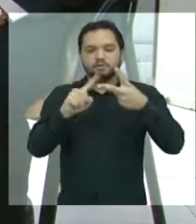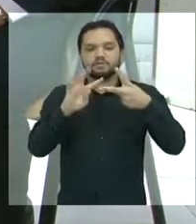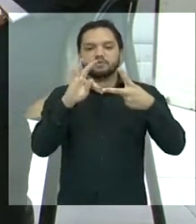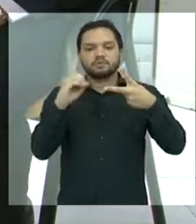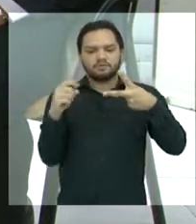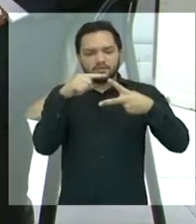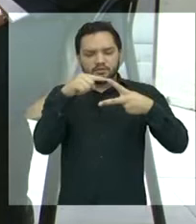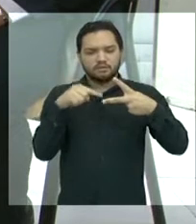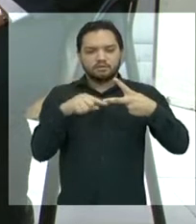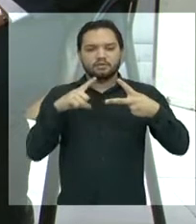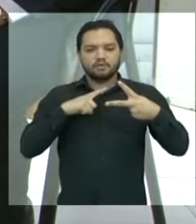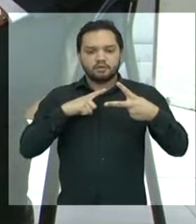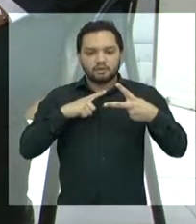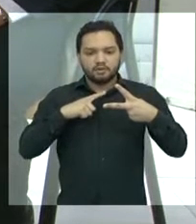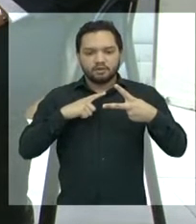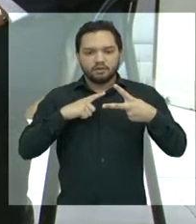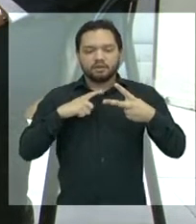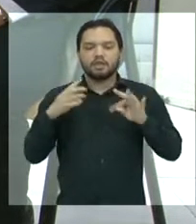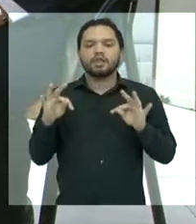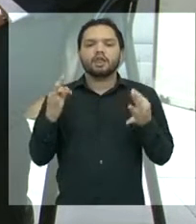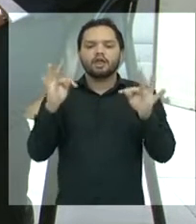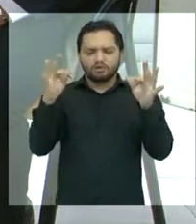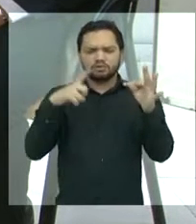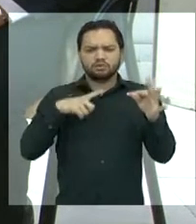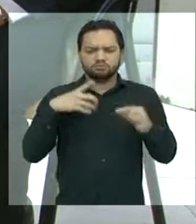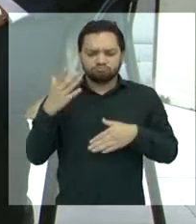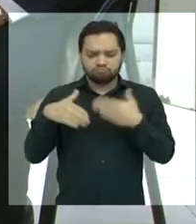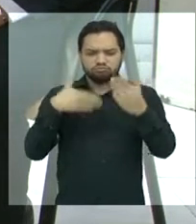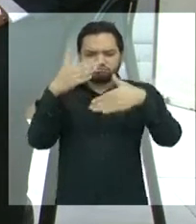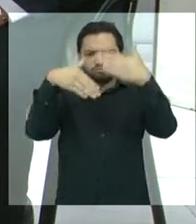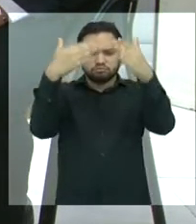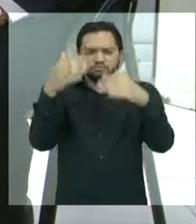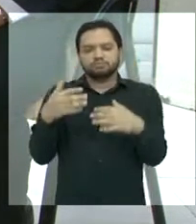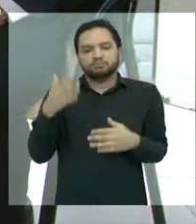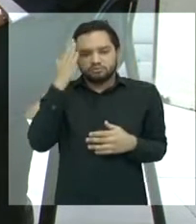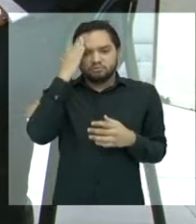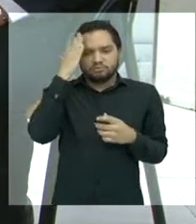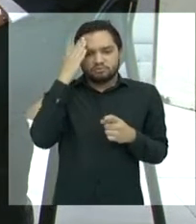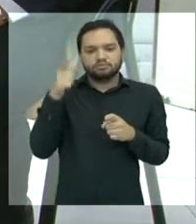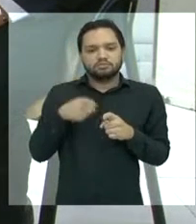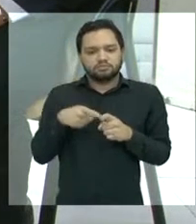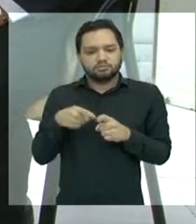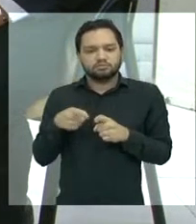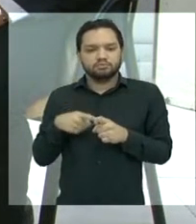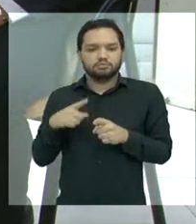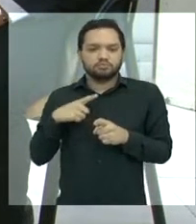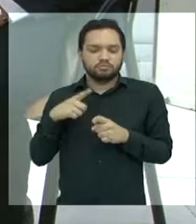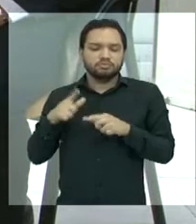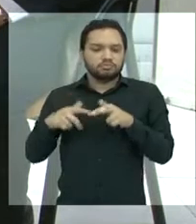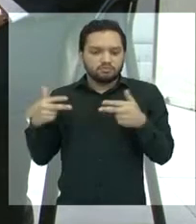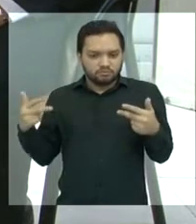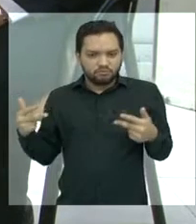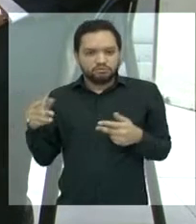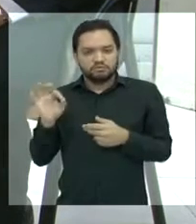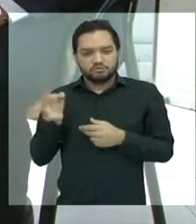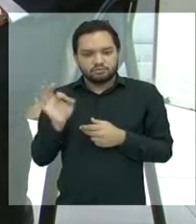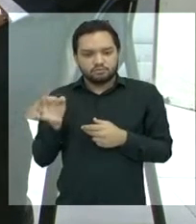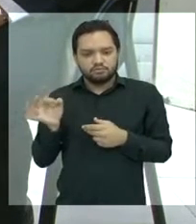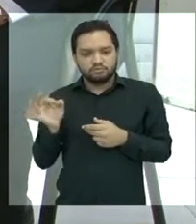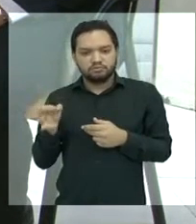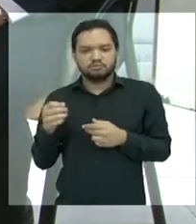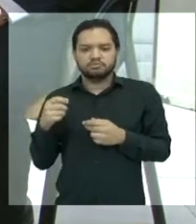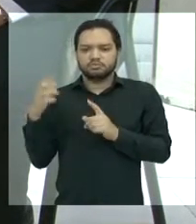evoluindo assim, em termos de tecnológico? A gente sabe que a medicina é expansão enorme nos equipamentos. Isso aí também reflete